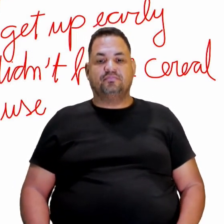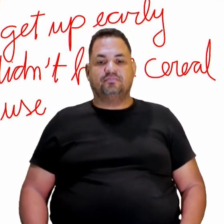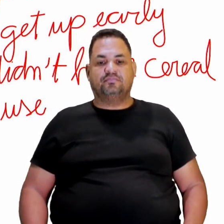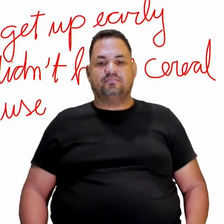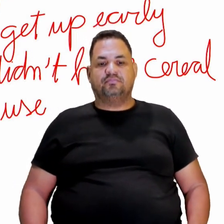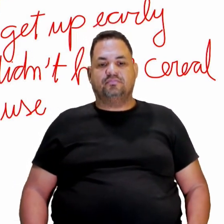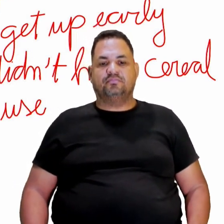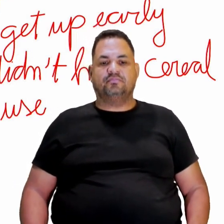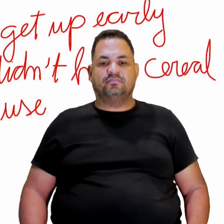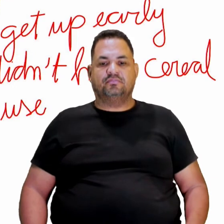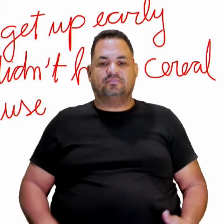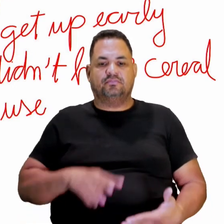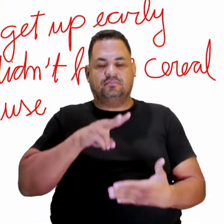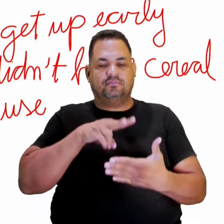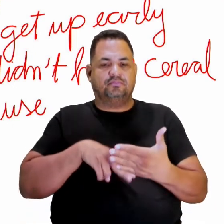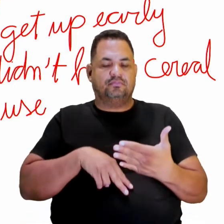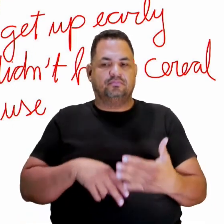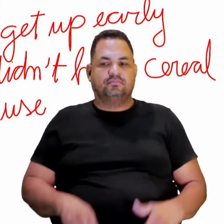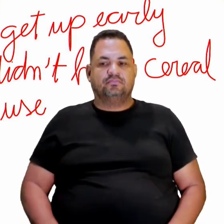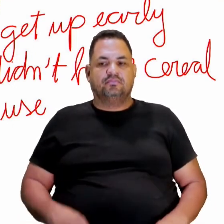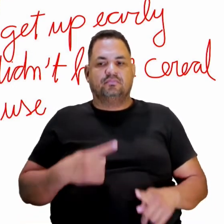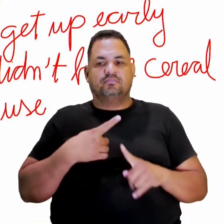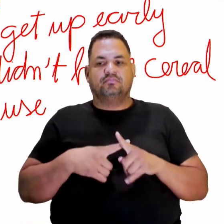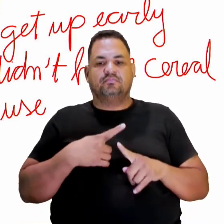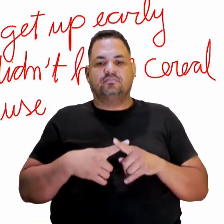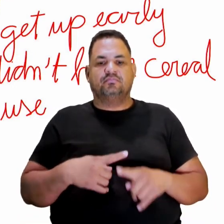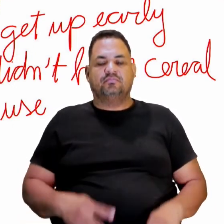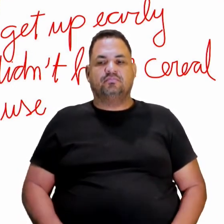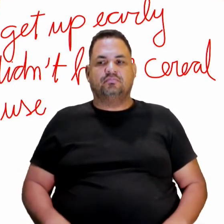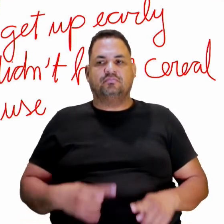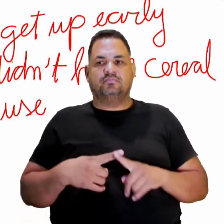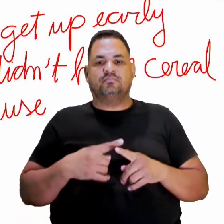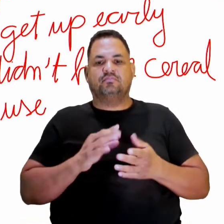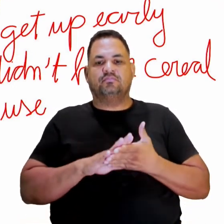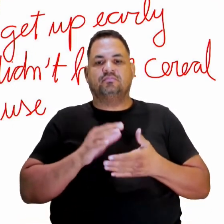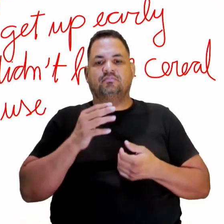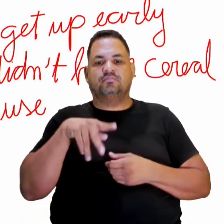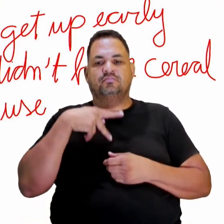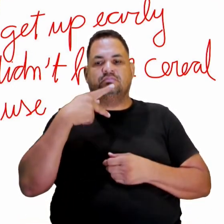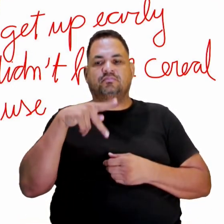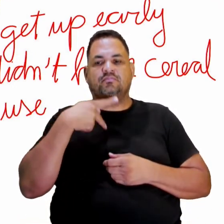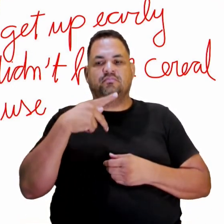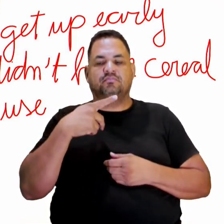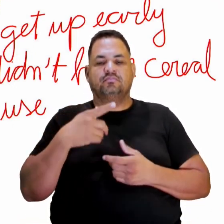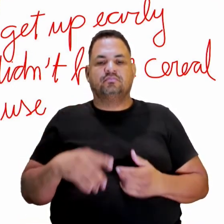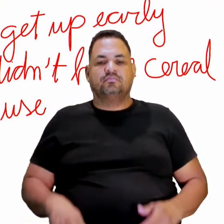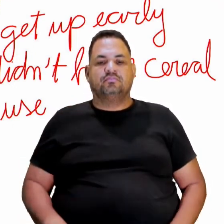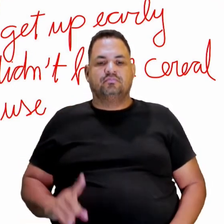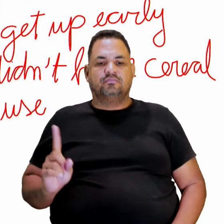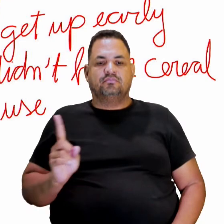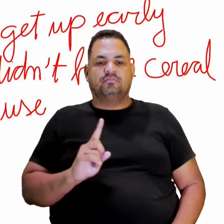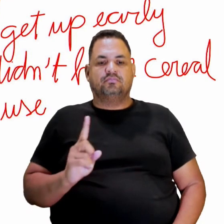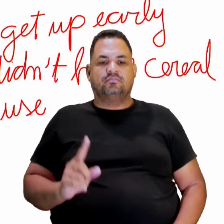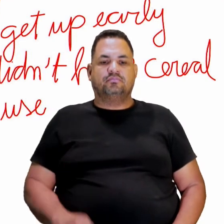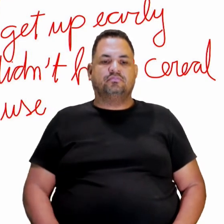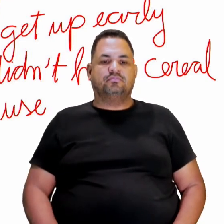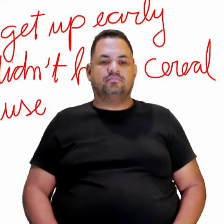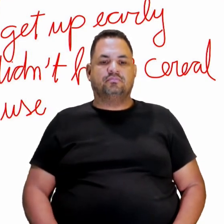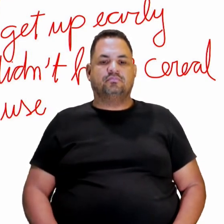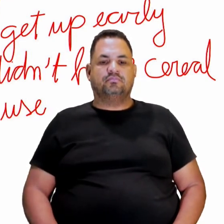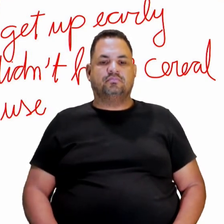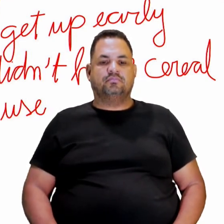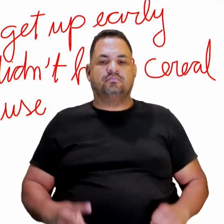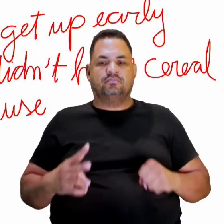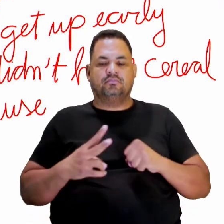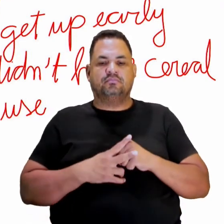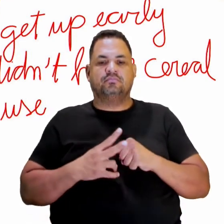read. Só que eu vou ler read. Por que eu vou ler read? Porque eu já estou falando aqui na negação. Então, esse verbo